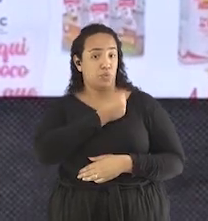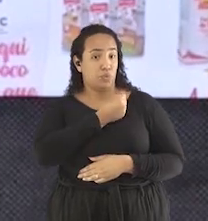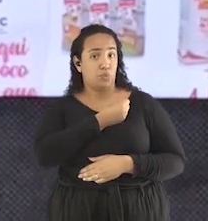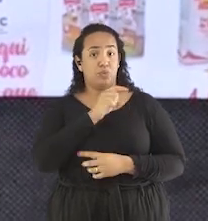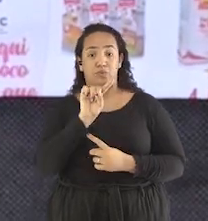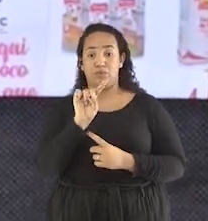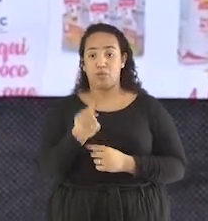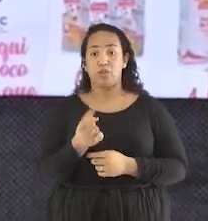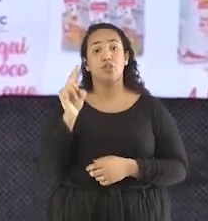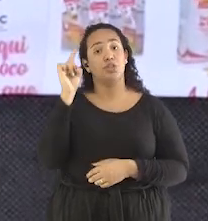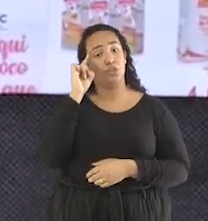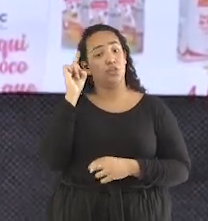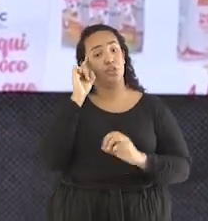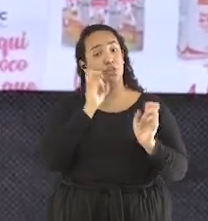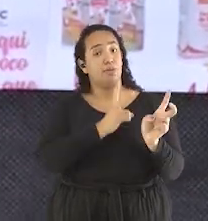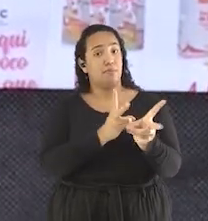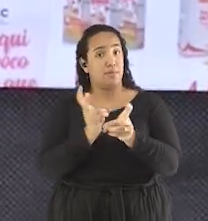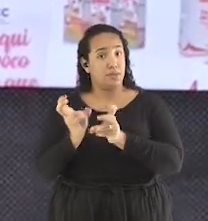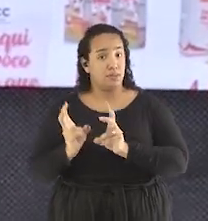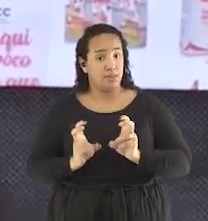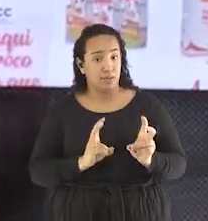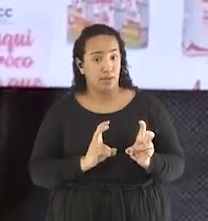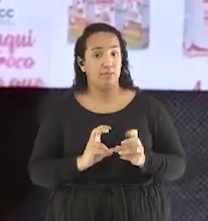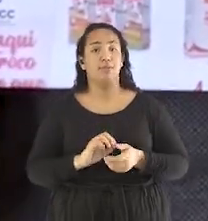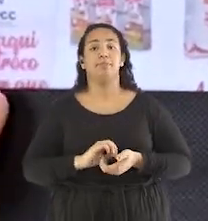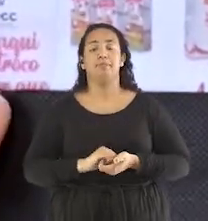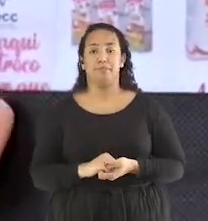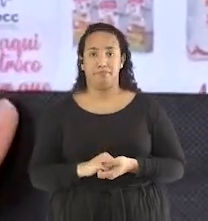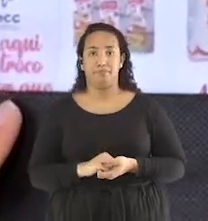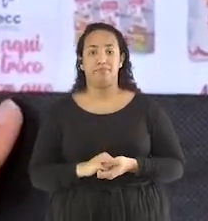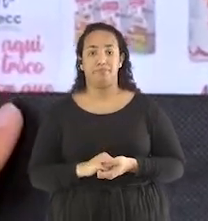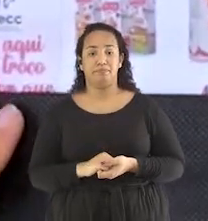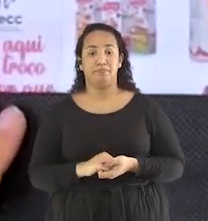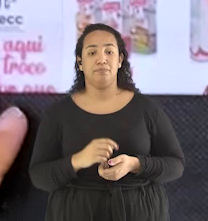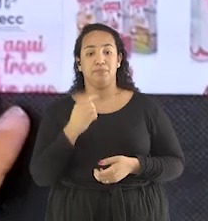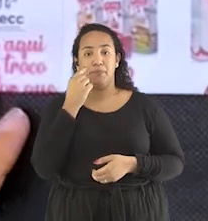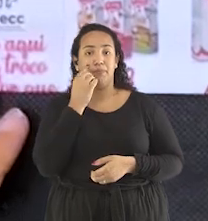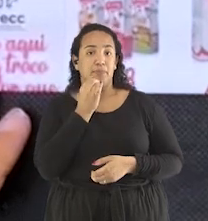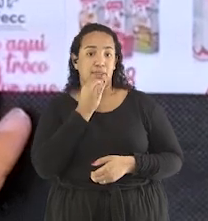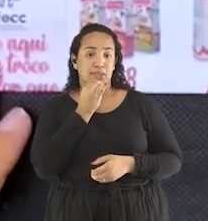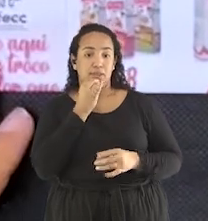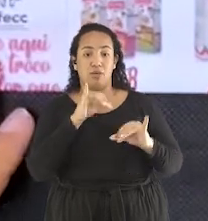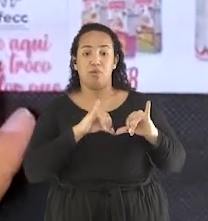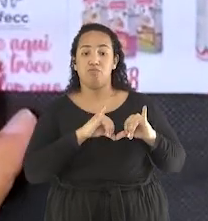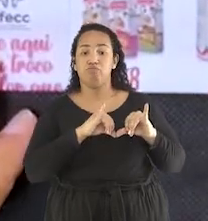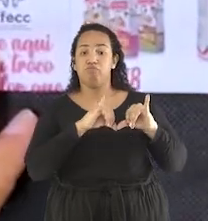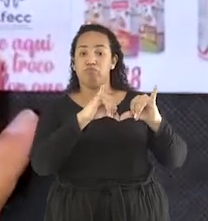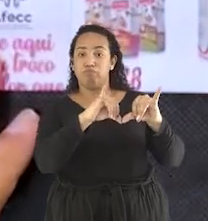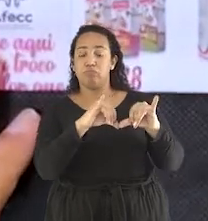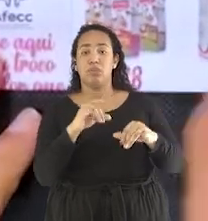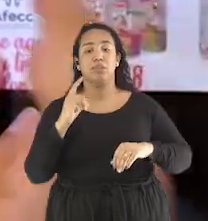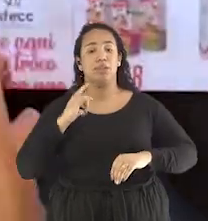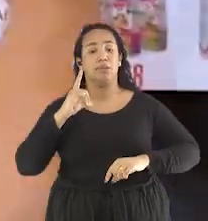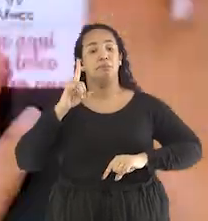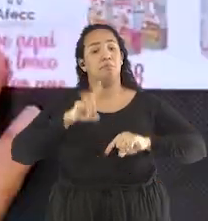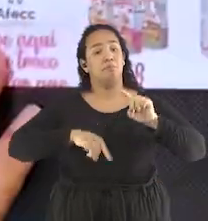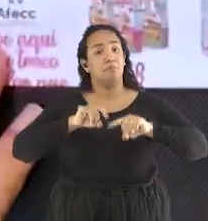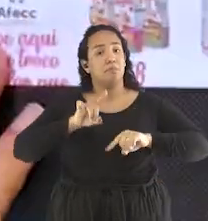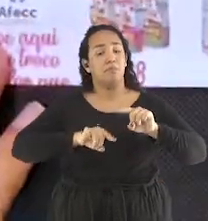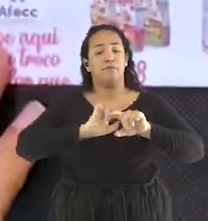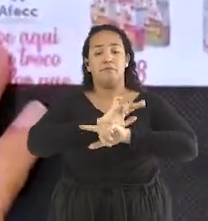números decimais no nosso dia a dia. Por exemplo, quando você pega um panfleto de um supermercado, temos